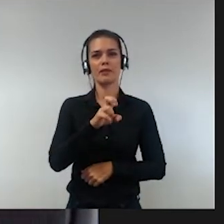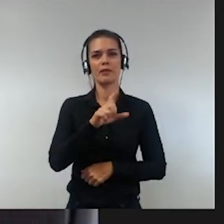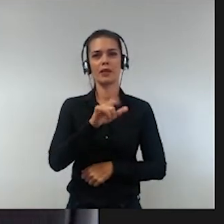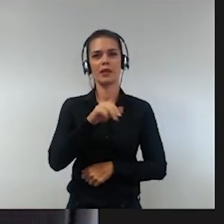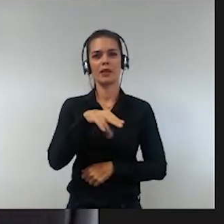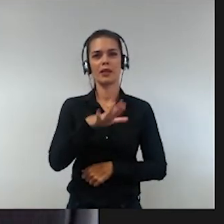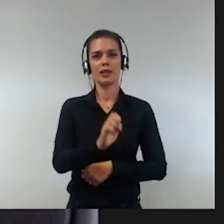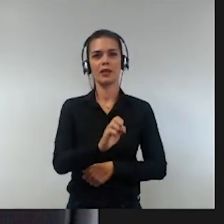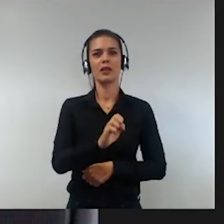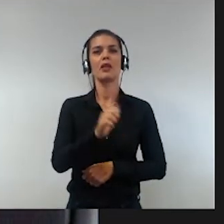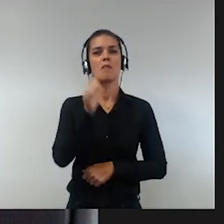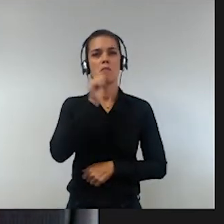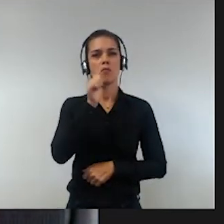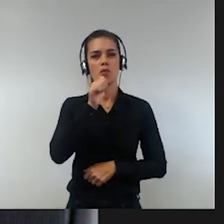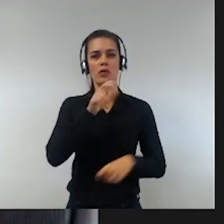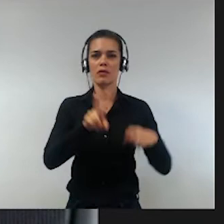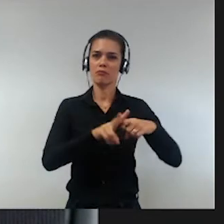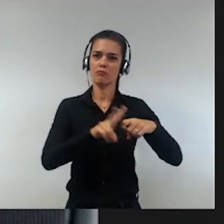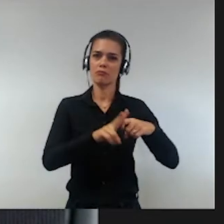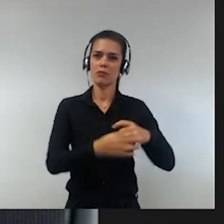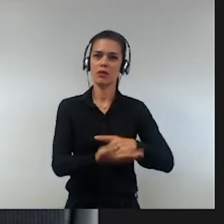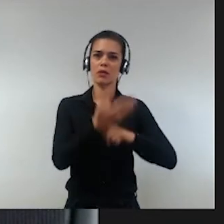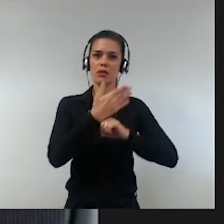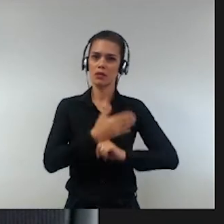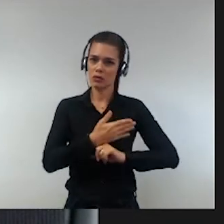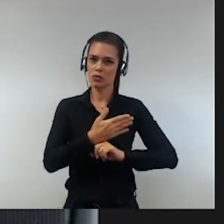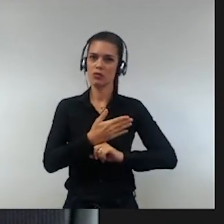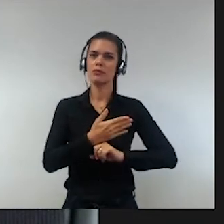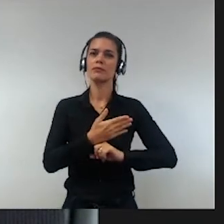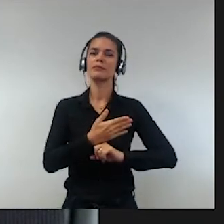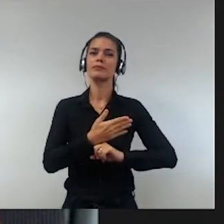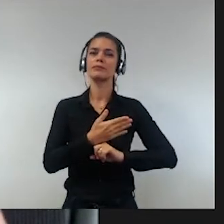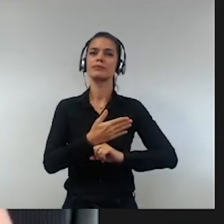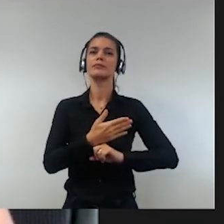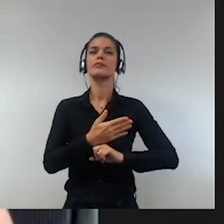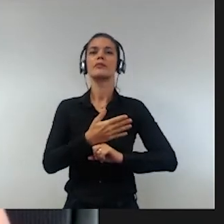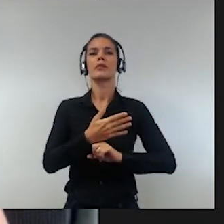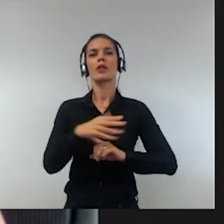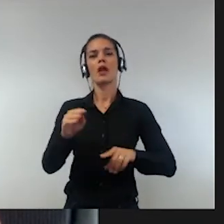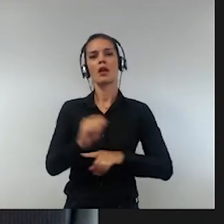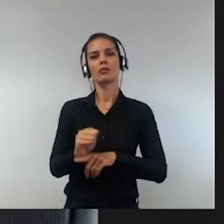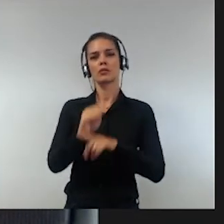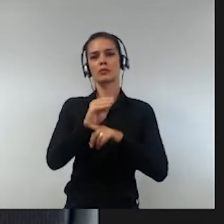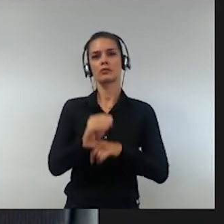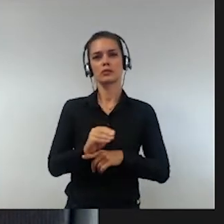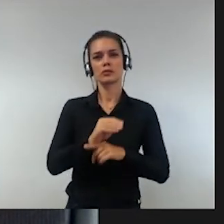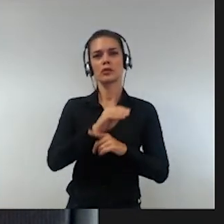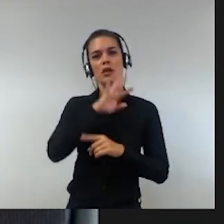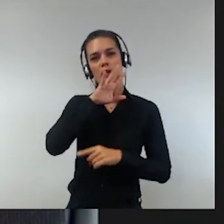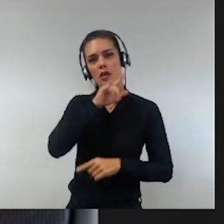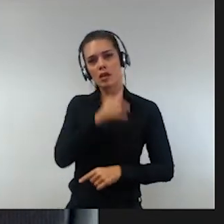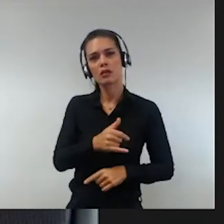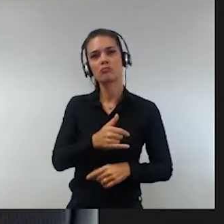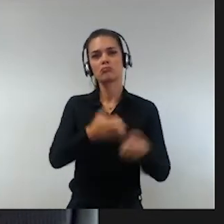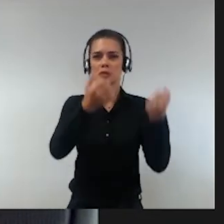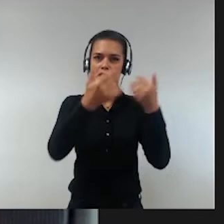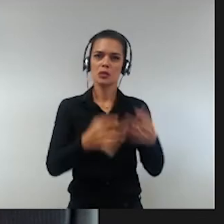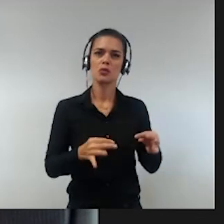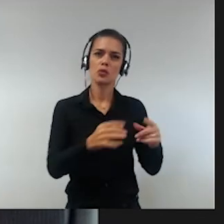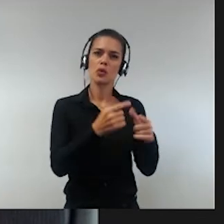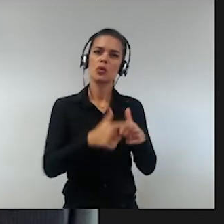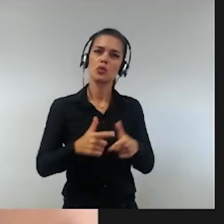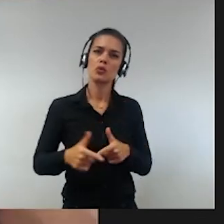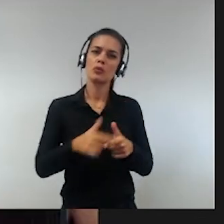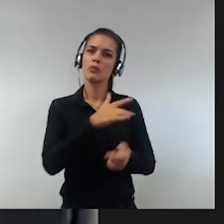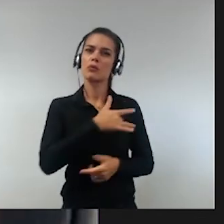Marques, uma veterinária que nos ajuda, parceira da Comissão de Bem-Estar Animal, e nos coloca toda a par dessa problemática